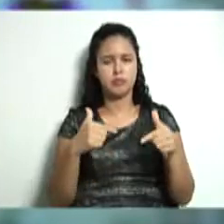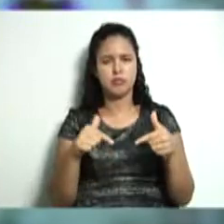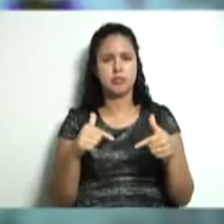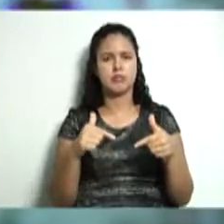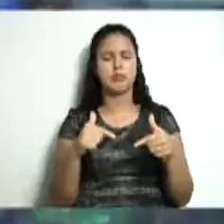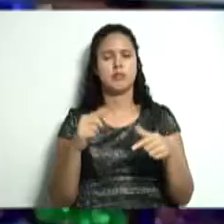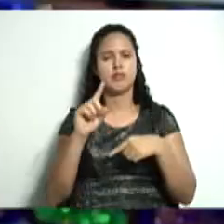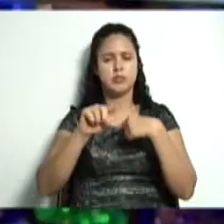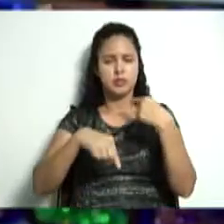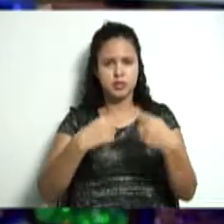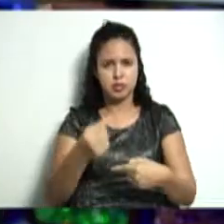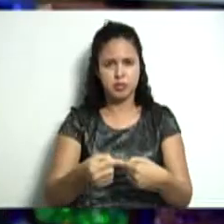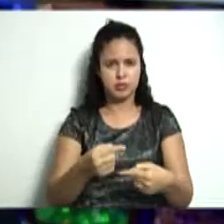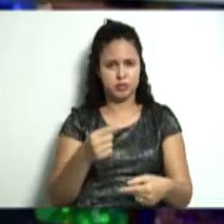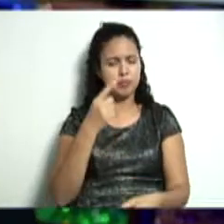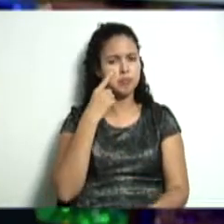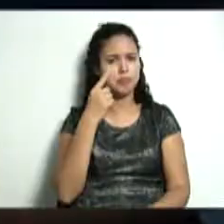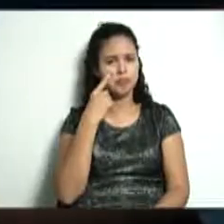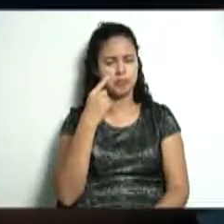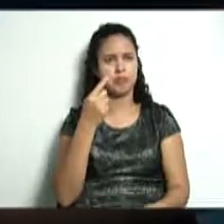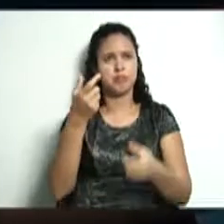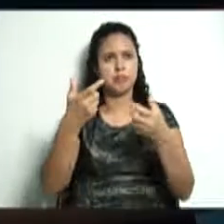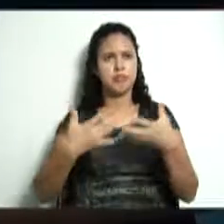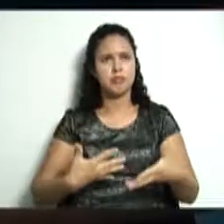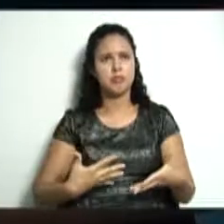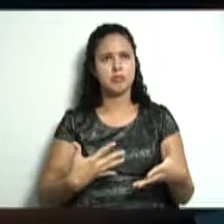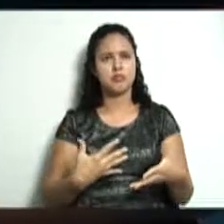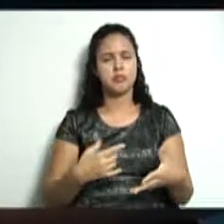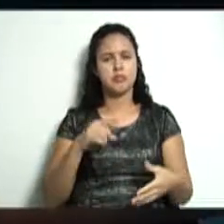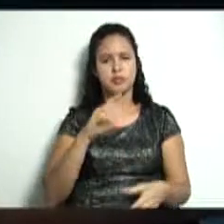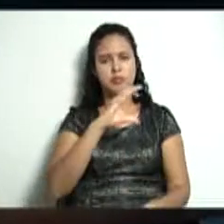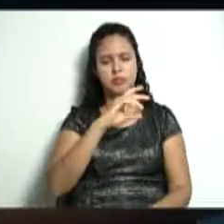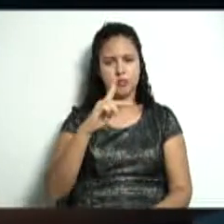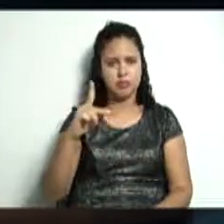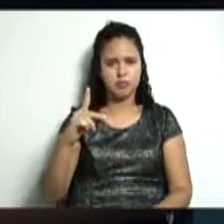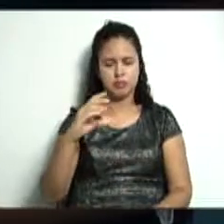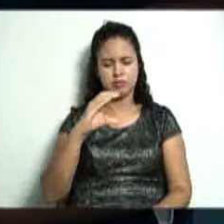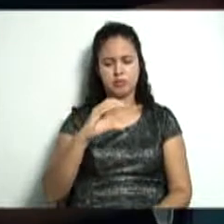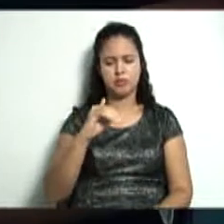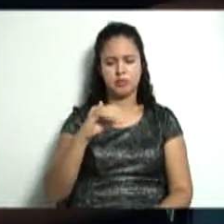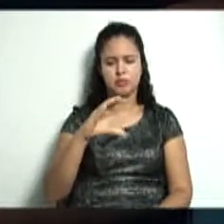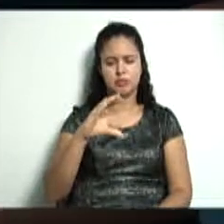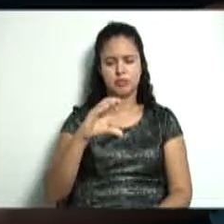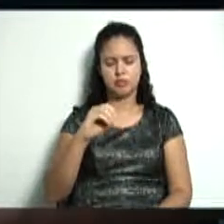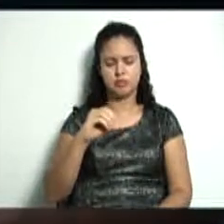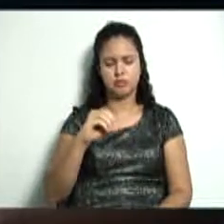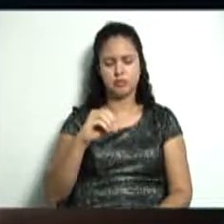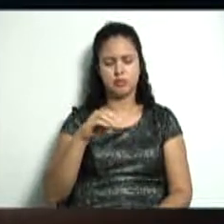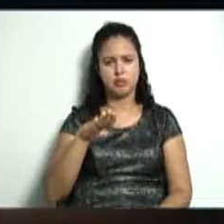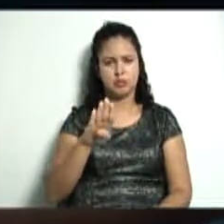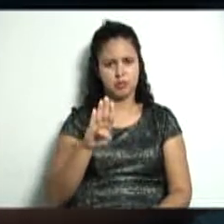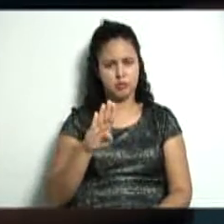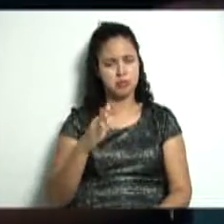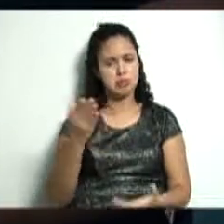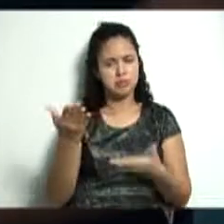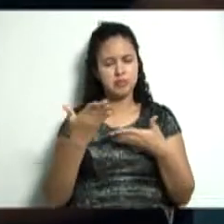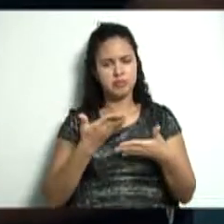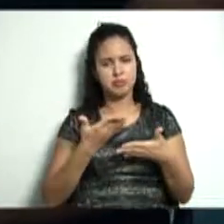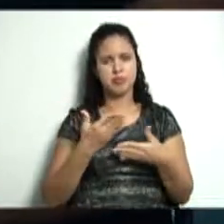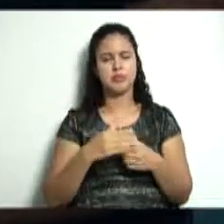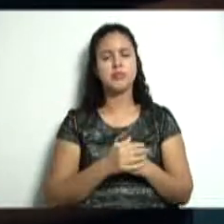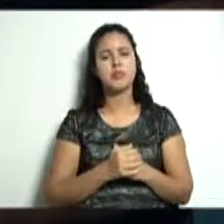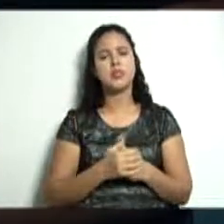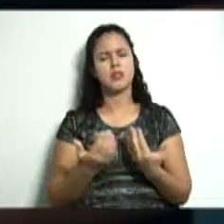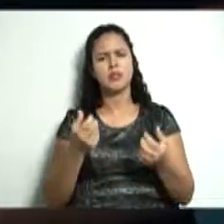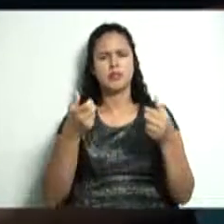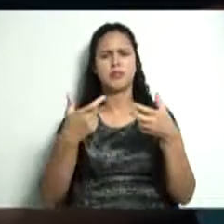ser um cooperado, é o José Dionis, da cooperativa Cicobi Credforte. Seja bem-vindo, Dionis. Obrigado. Começa